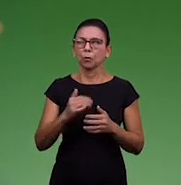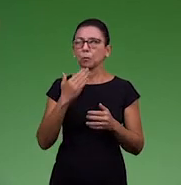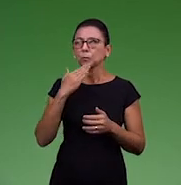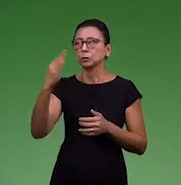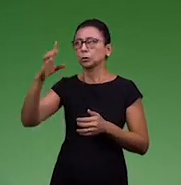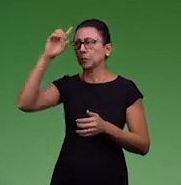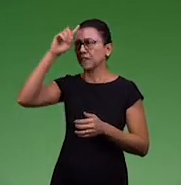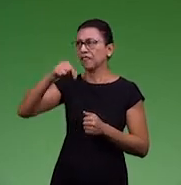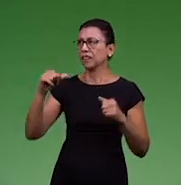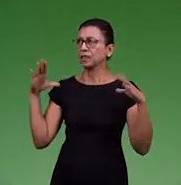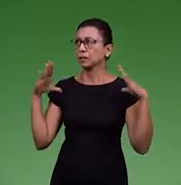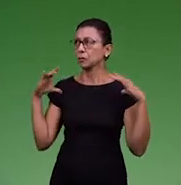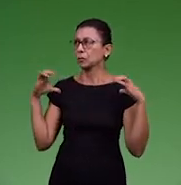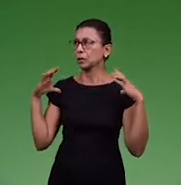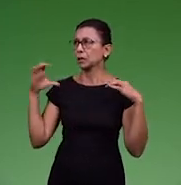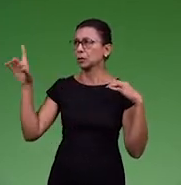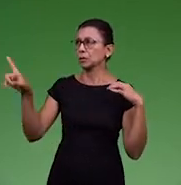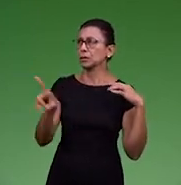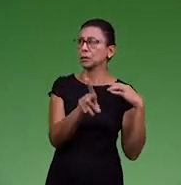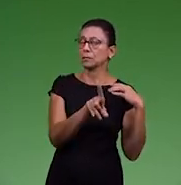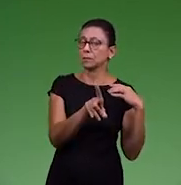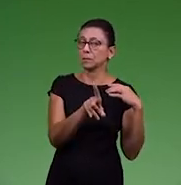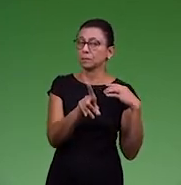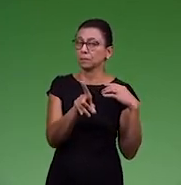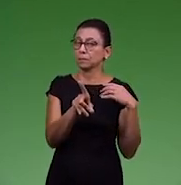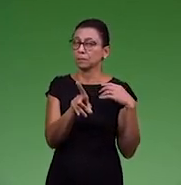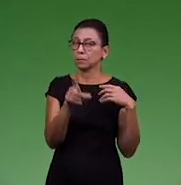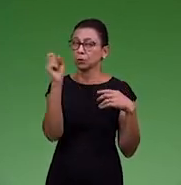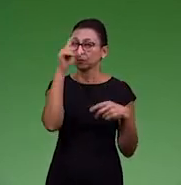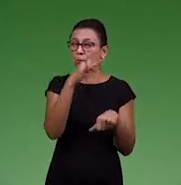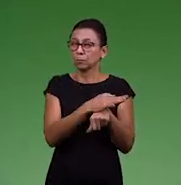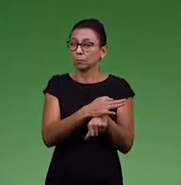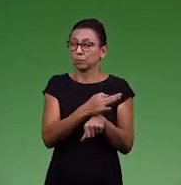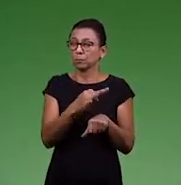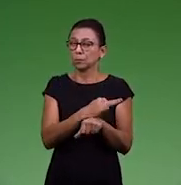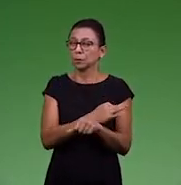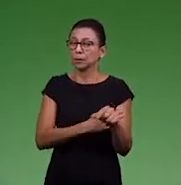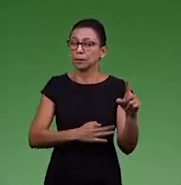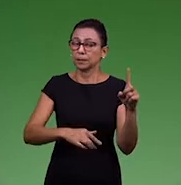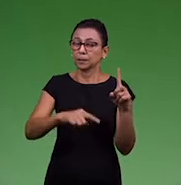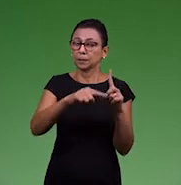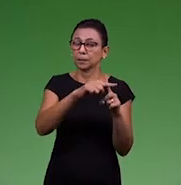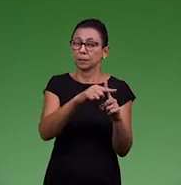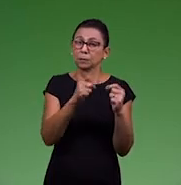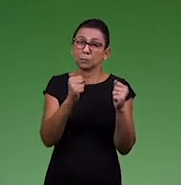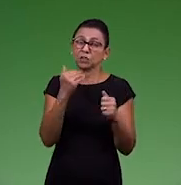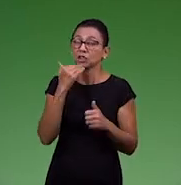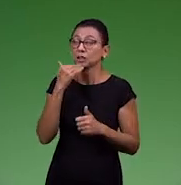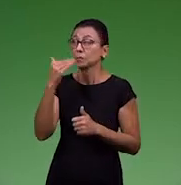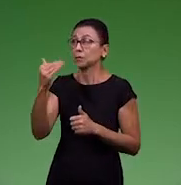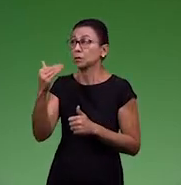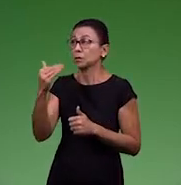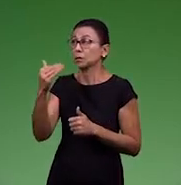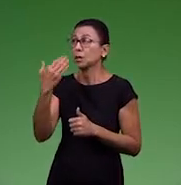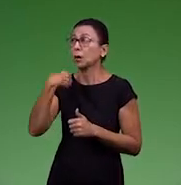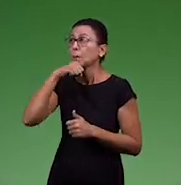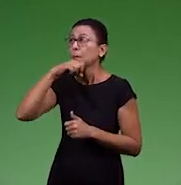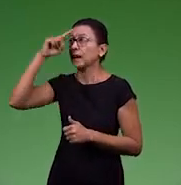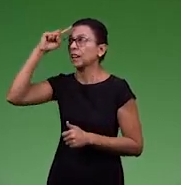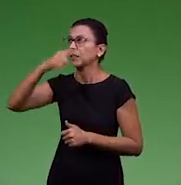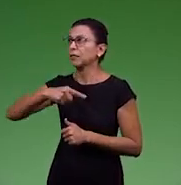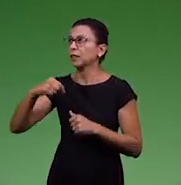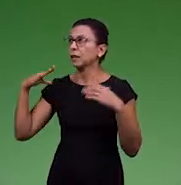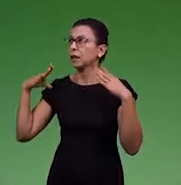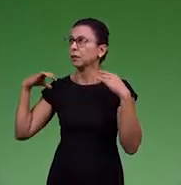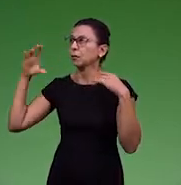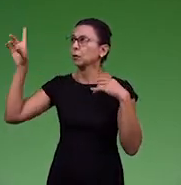porque foi duríssima a missão dele. Mas ele falou o seguinte, eu podia rogar ao Pai, ele me enviaria os anjos. E